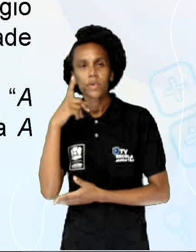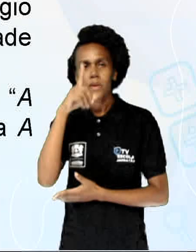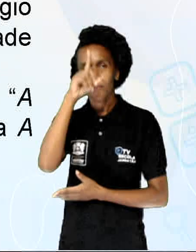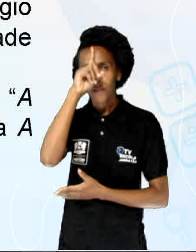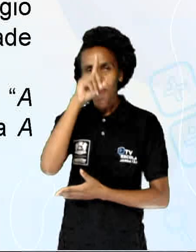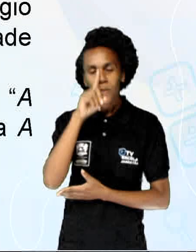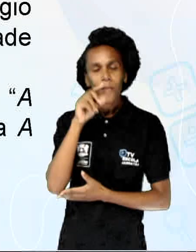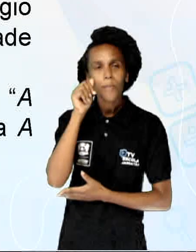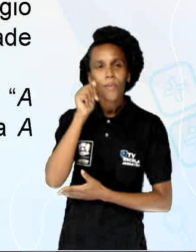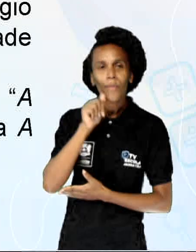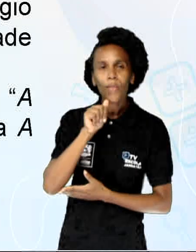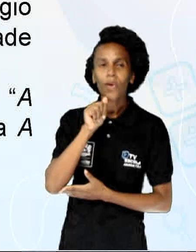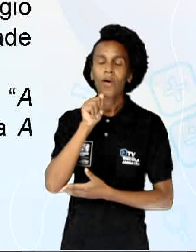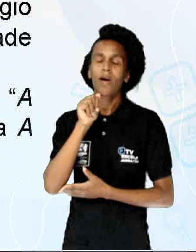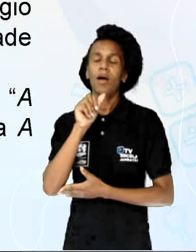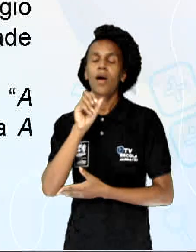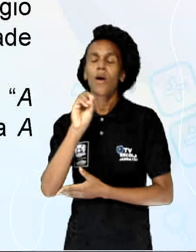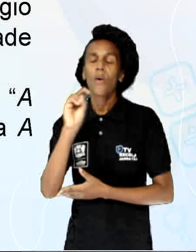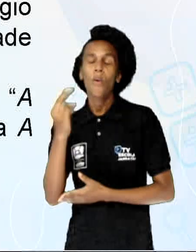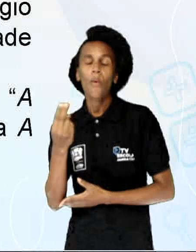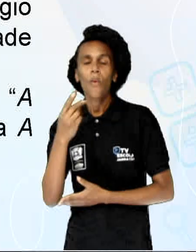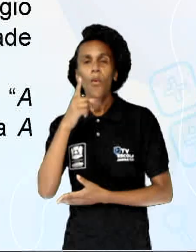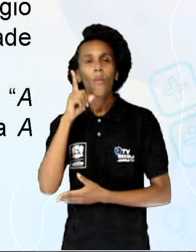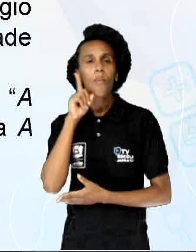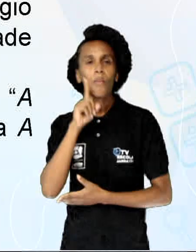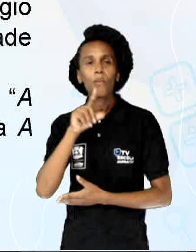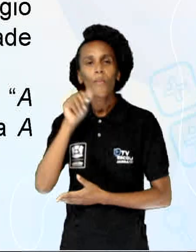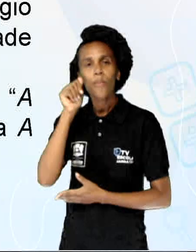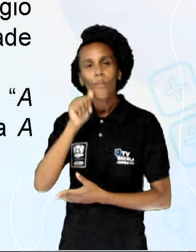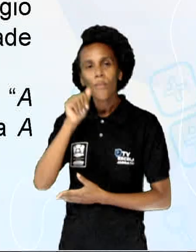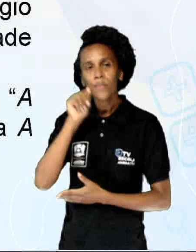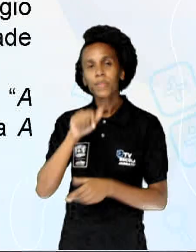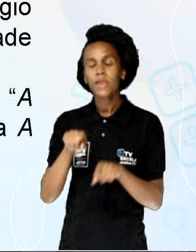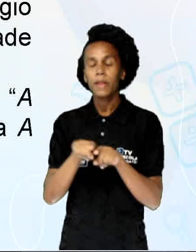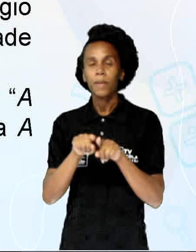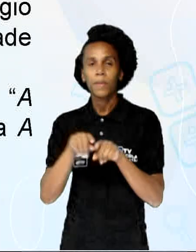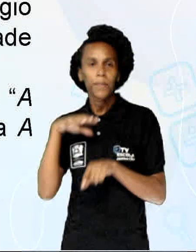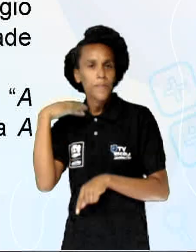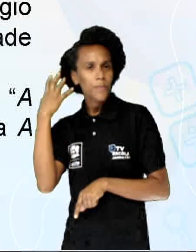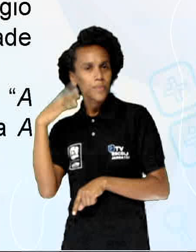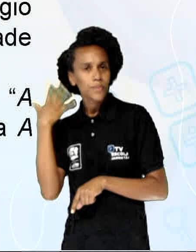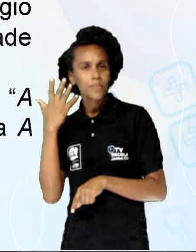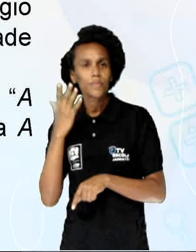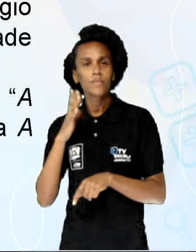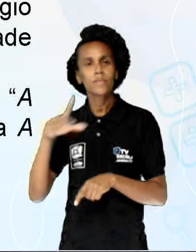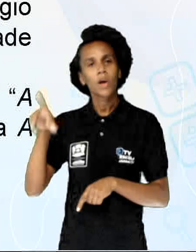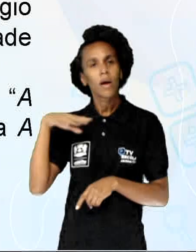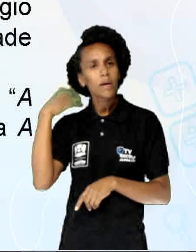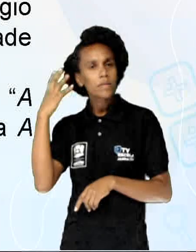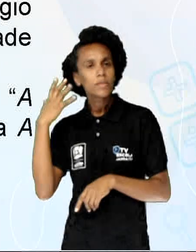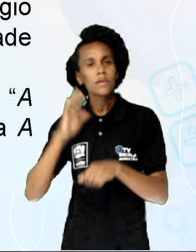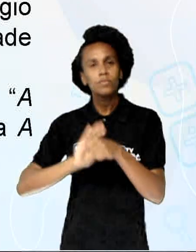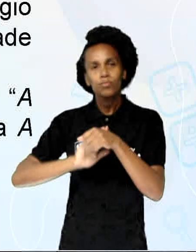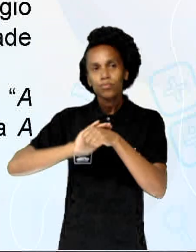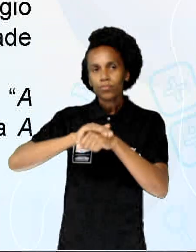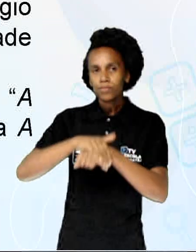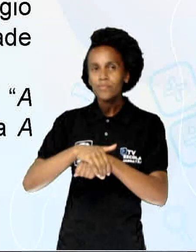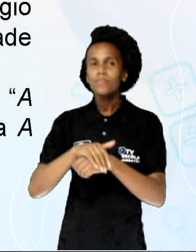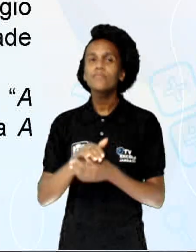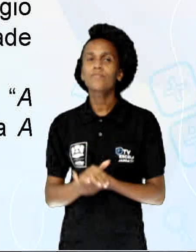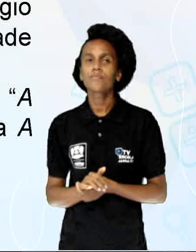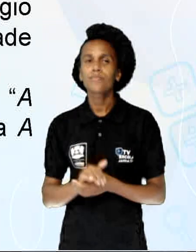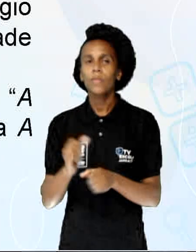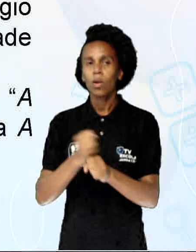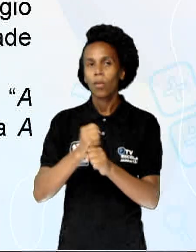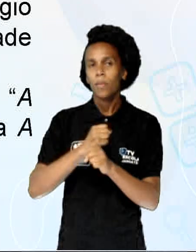Em 1929, tornou-se bacharel em letras pelo Colégio Santo Inácio e no ano